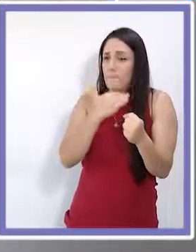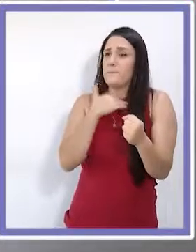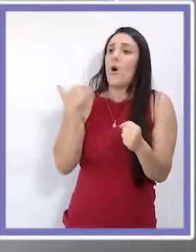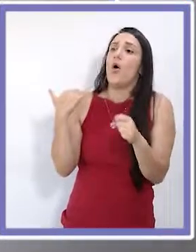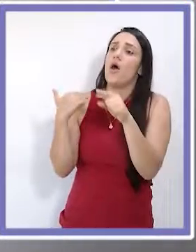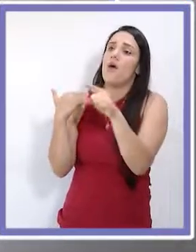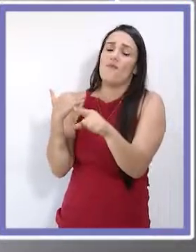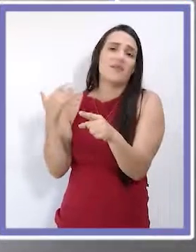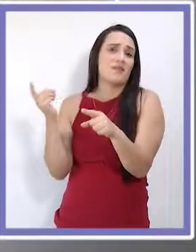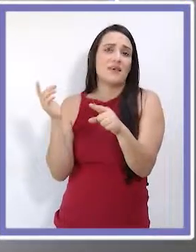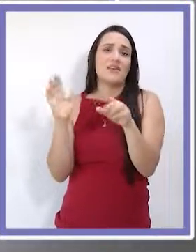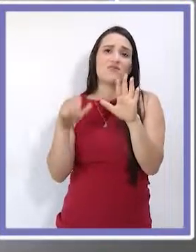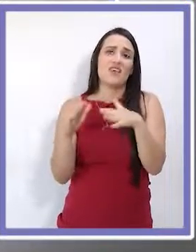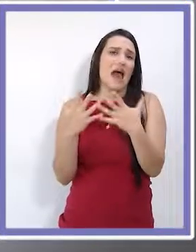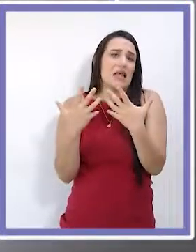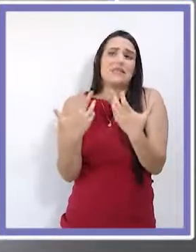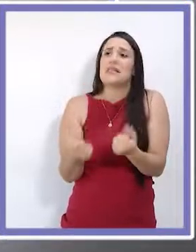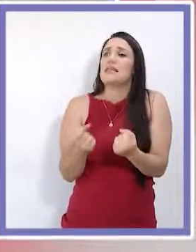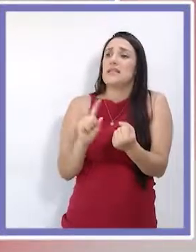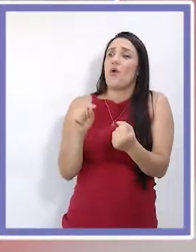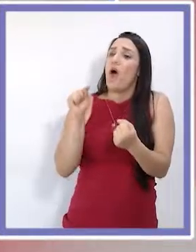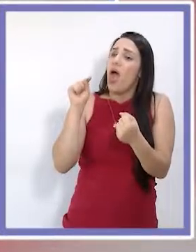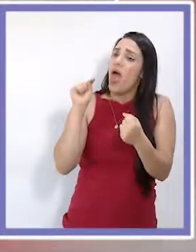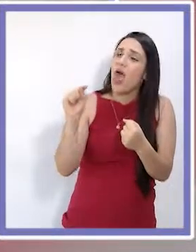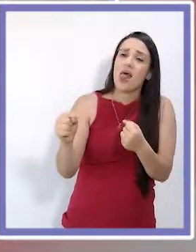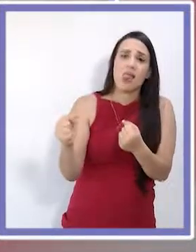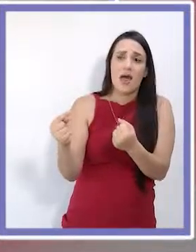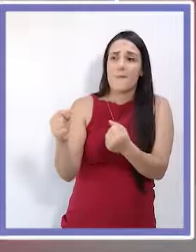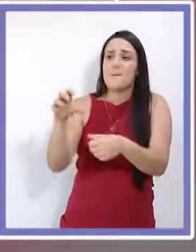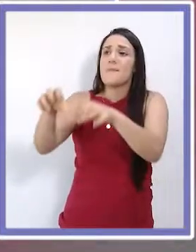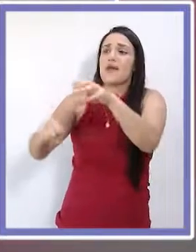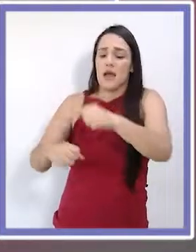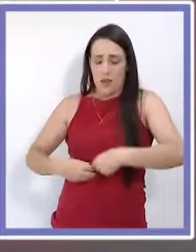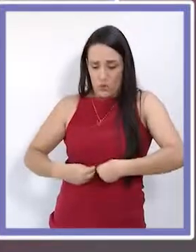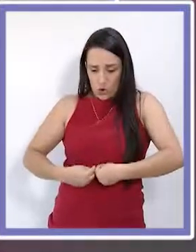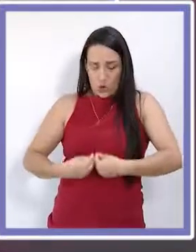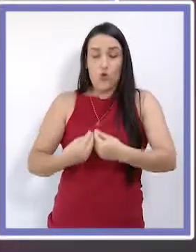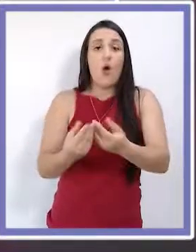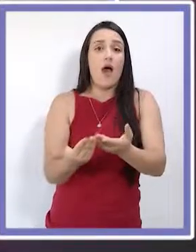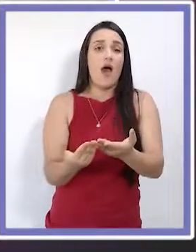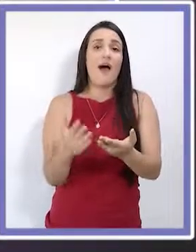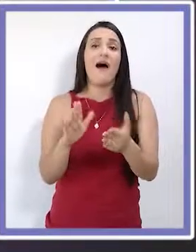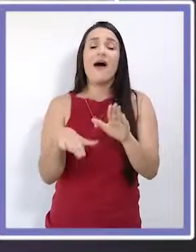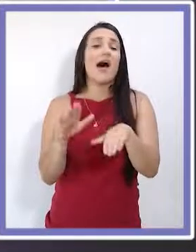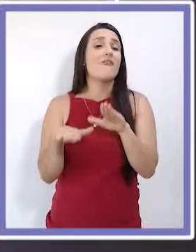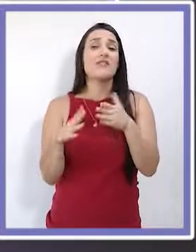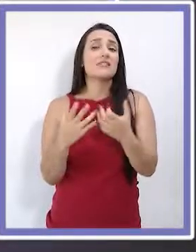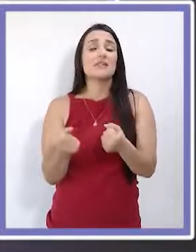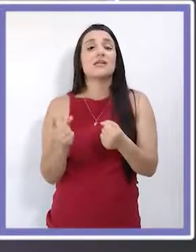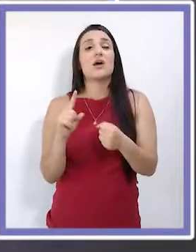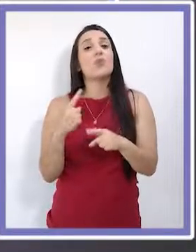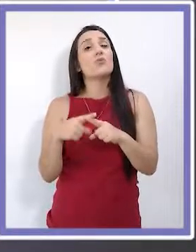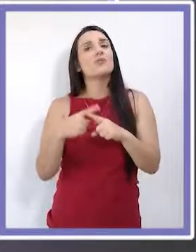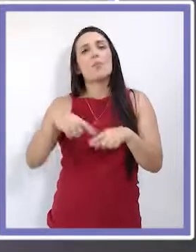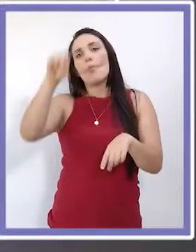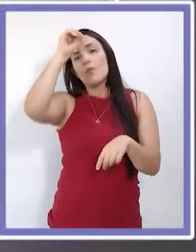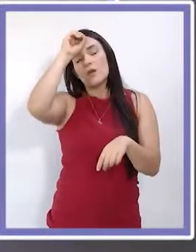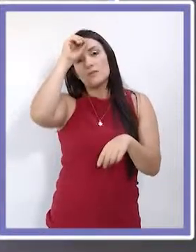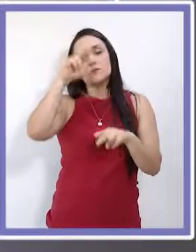um contato com esse assunto, né? Então, é extremamente importante esse tipo de trabalho do parlamentar em relação a